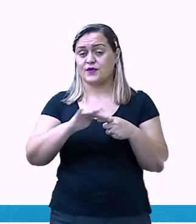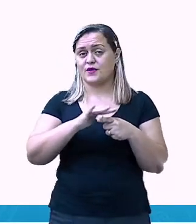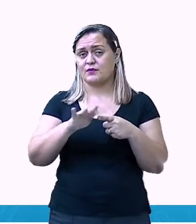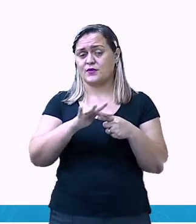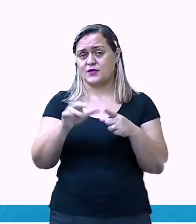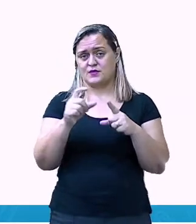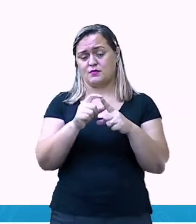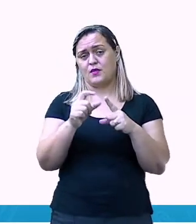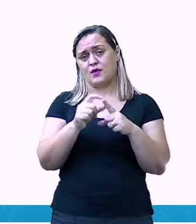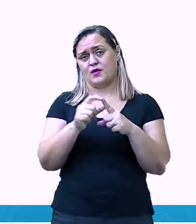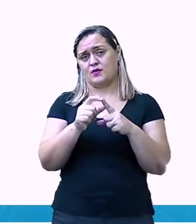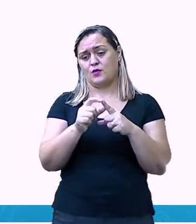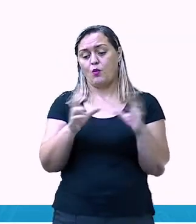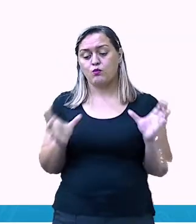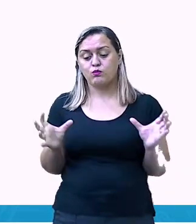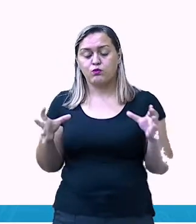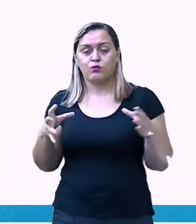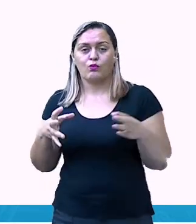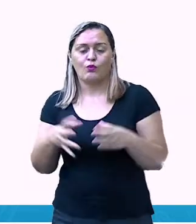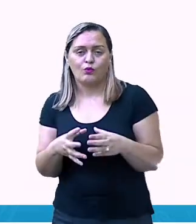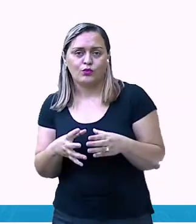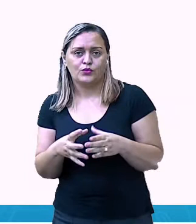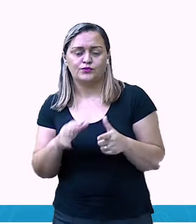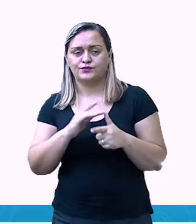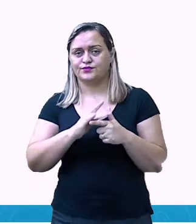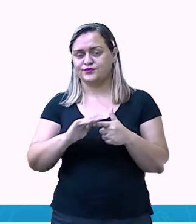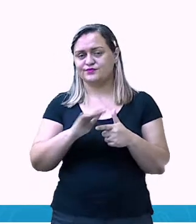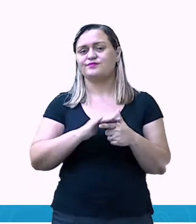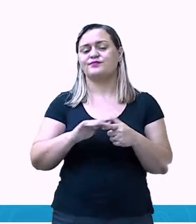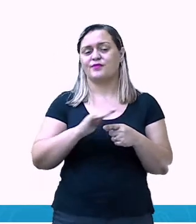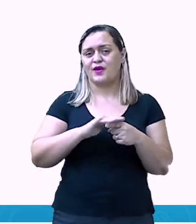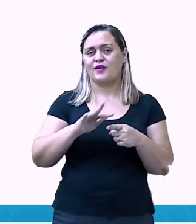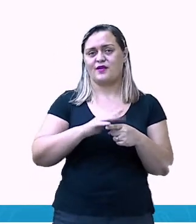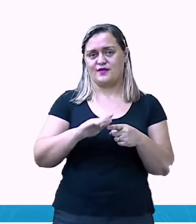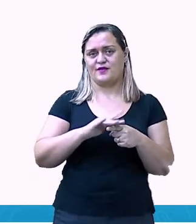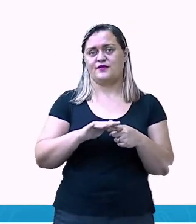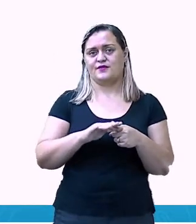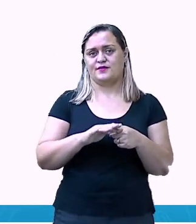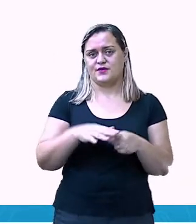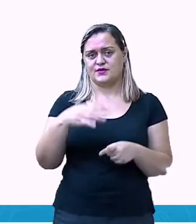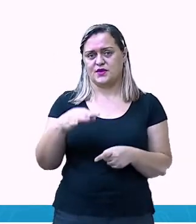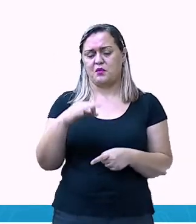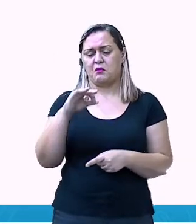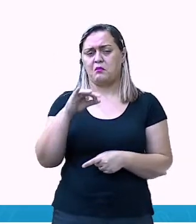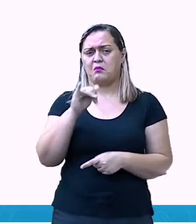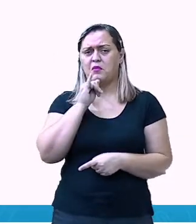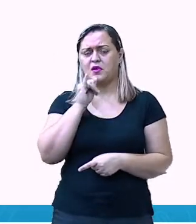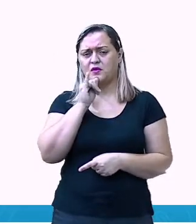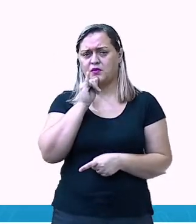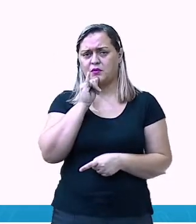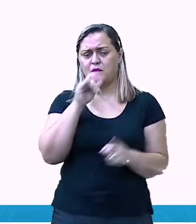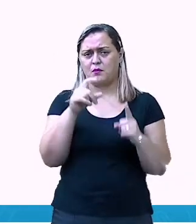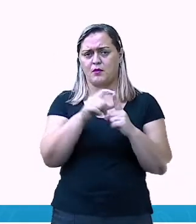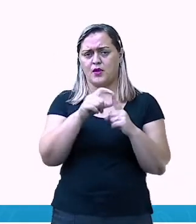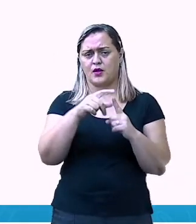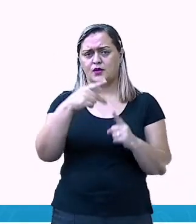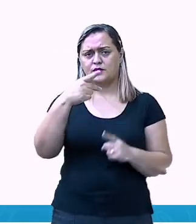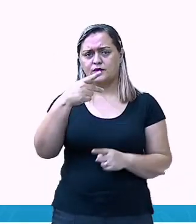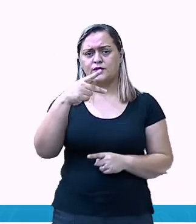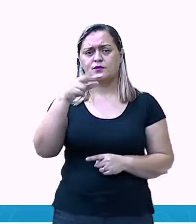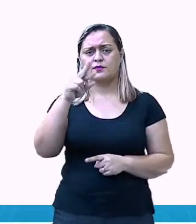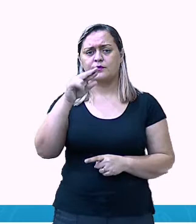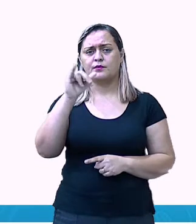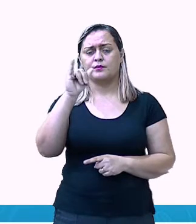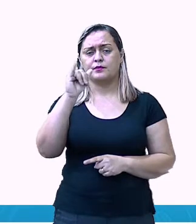grupo de sons, aí eu teria várias sílabas, né? Então, por exemplo, a palavra primavera, a gente